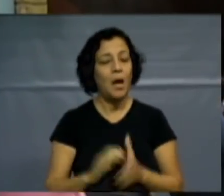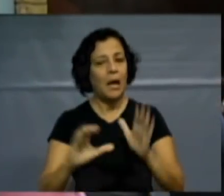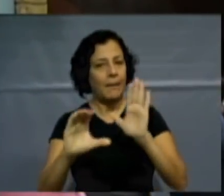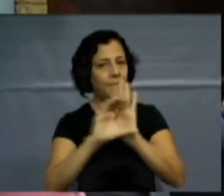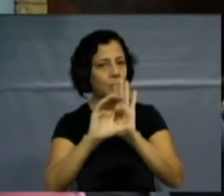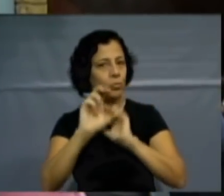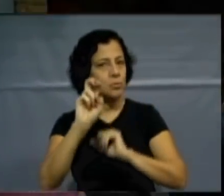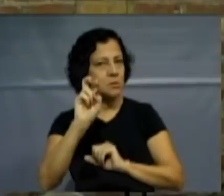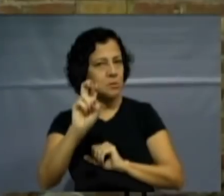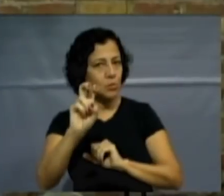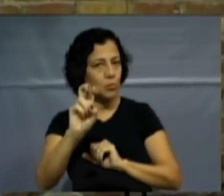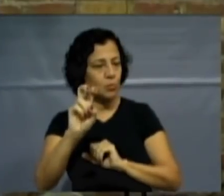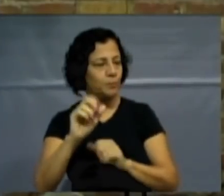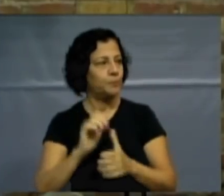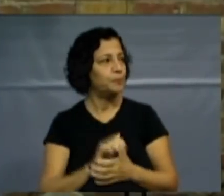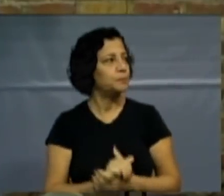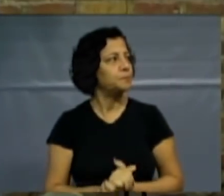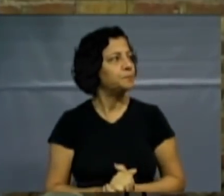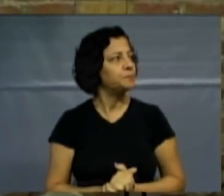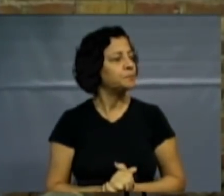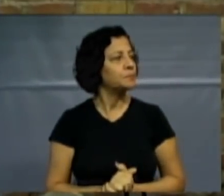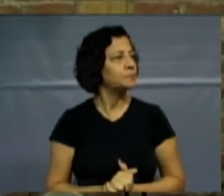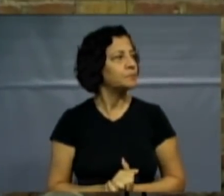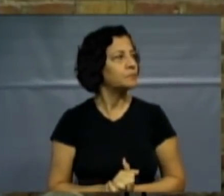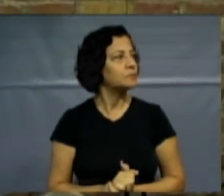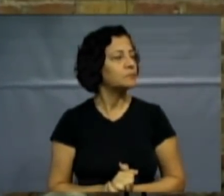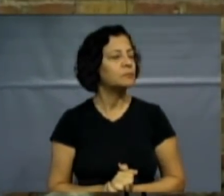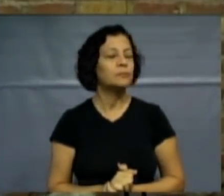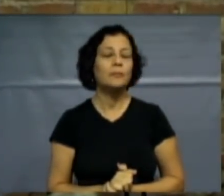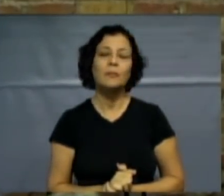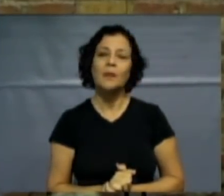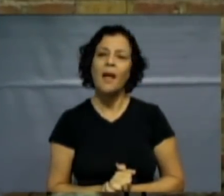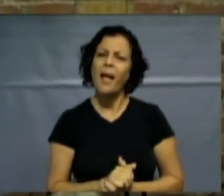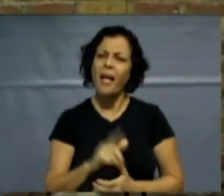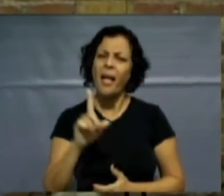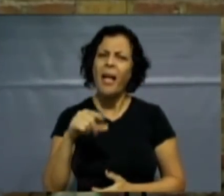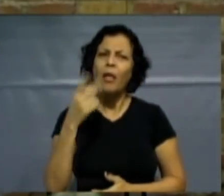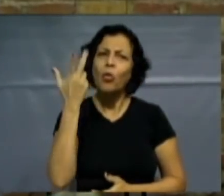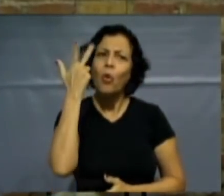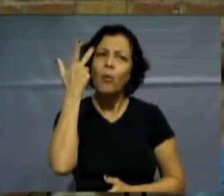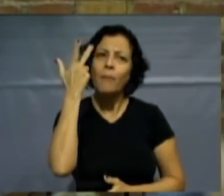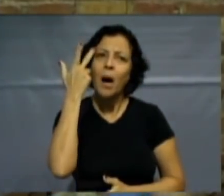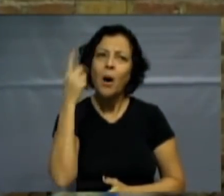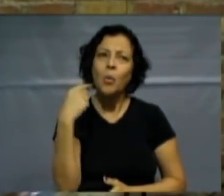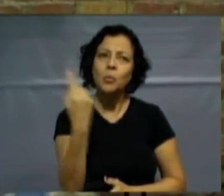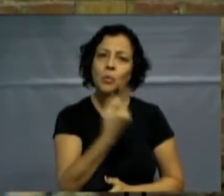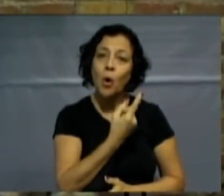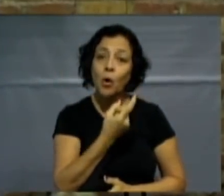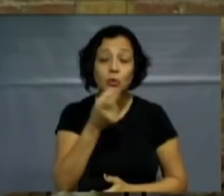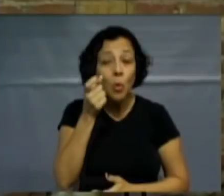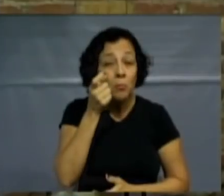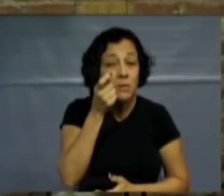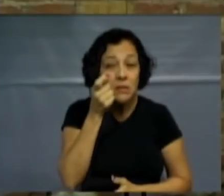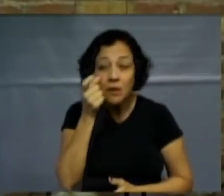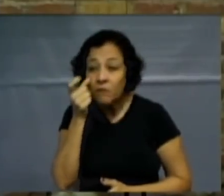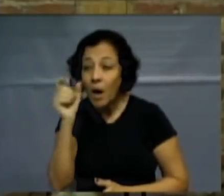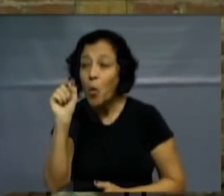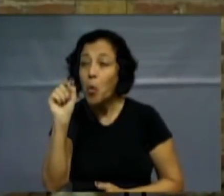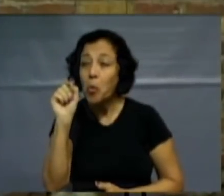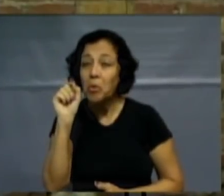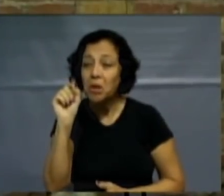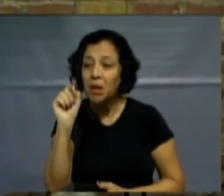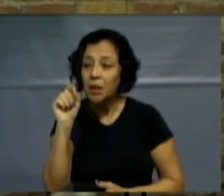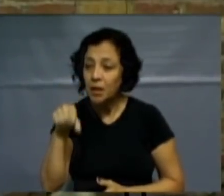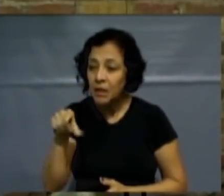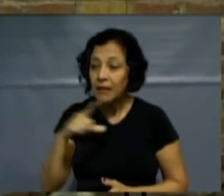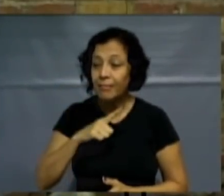5, versículo 17. É muito comum observarmos crentes inquietos, utilizando